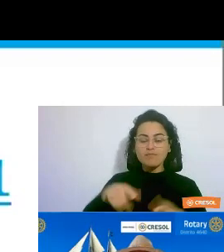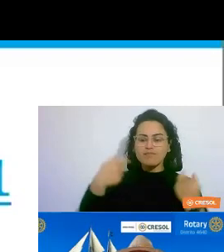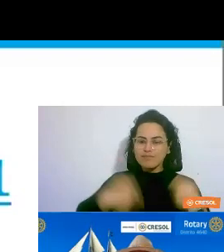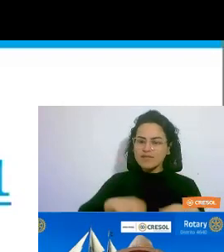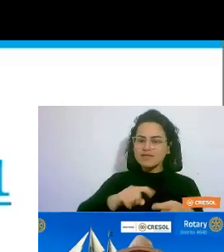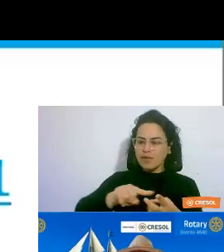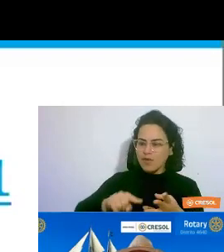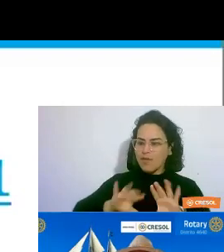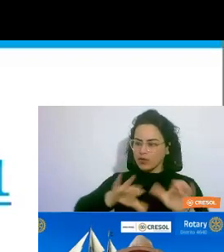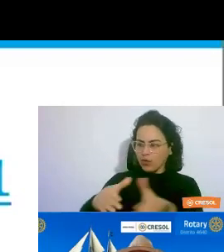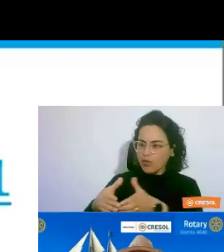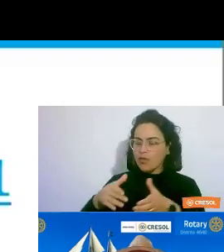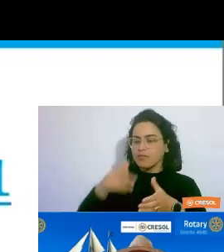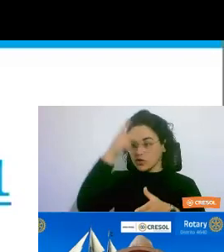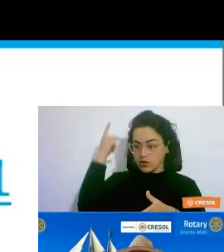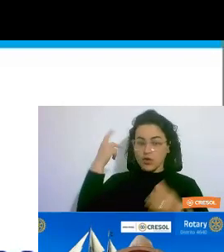nossas comunidades.